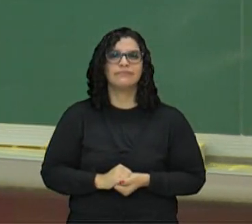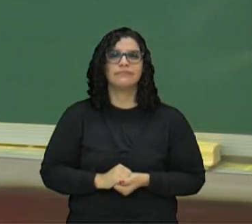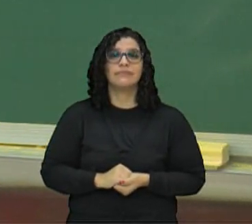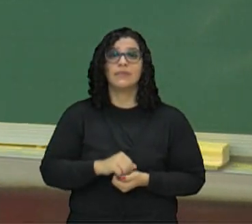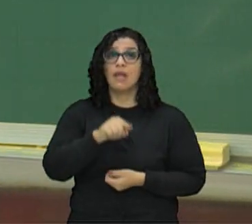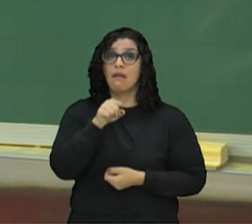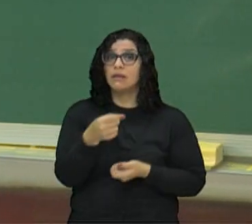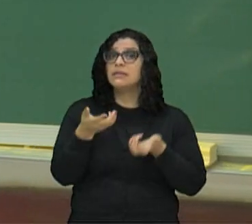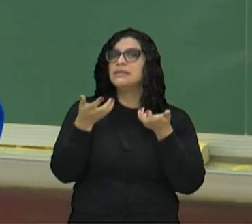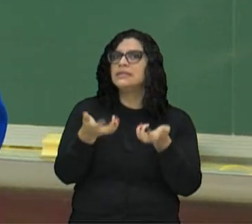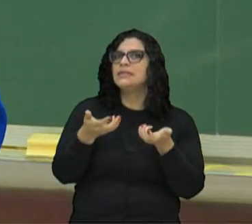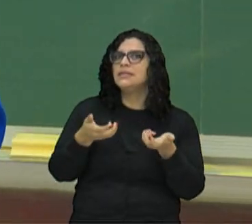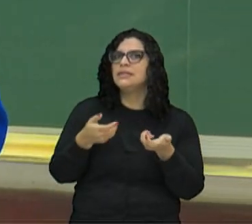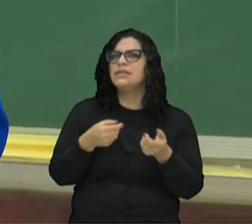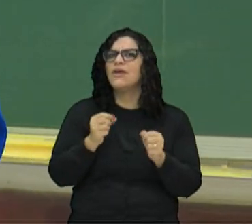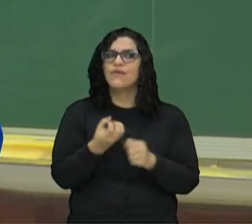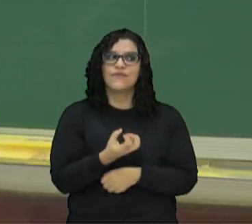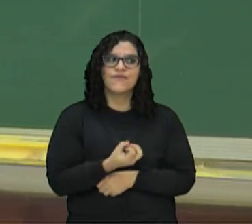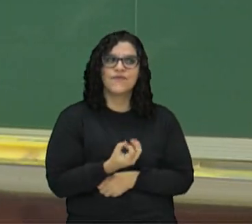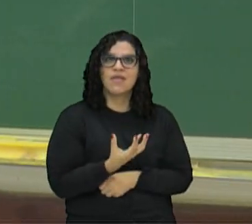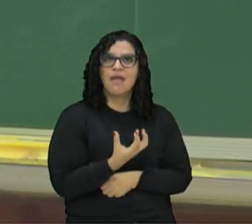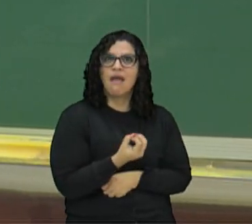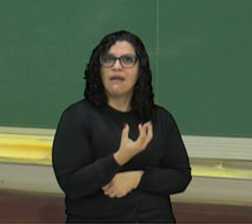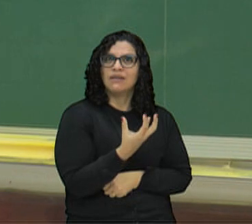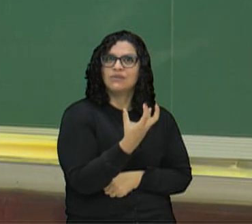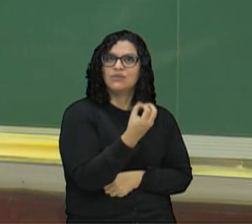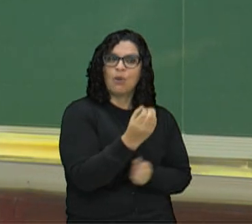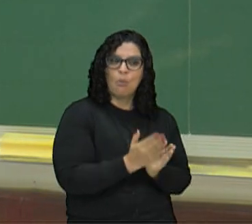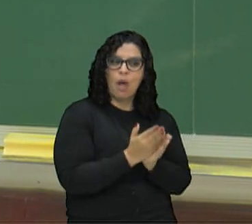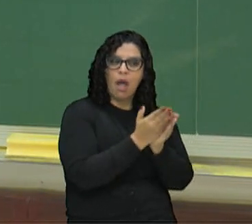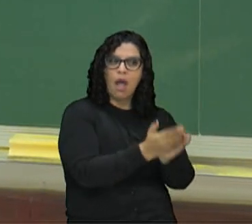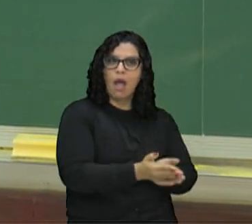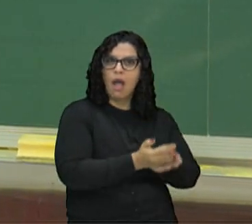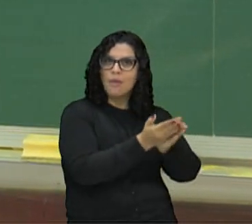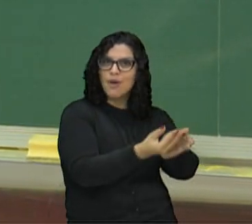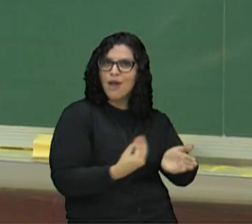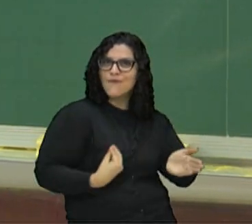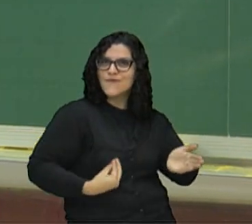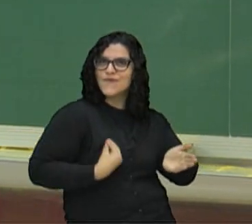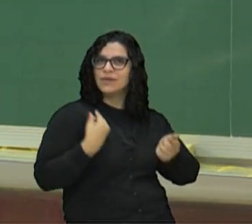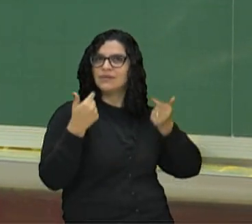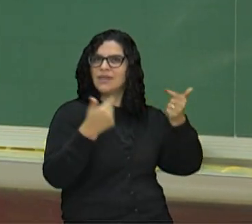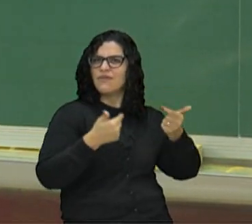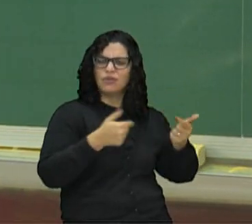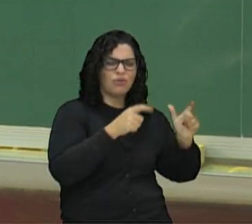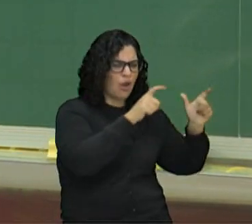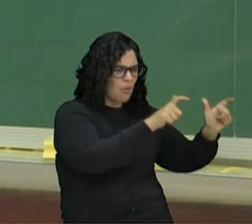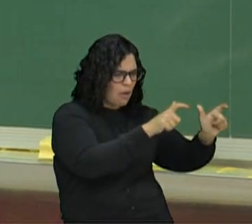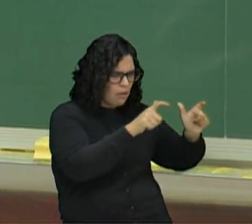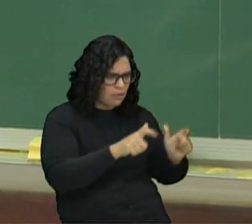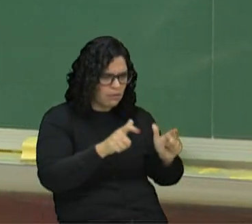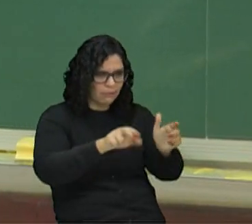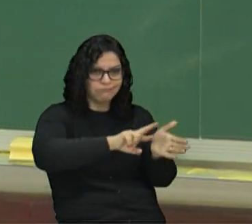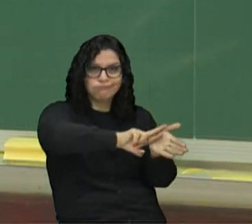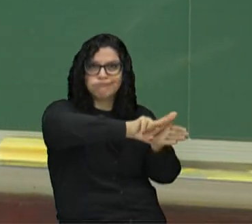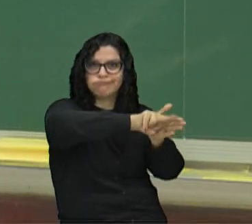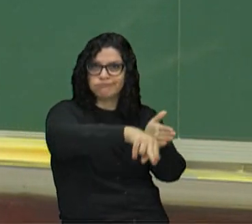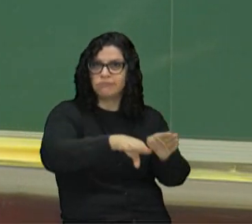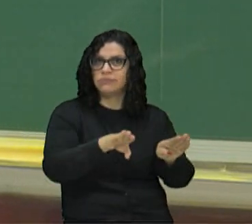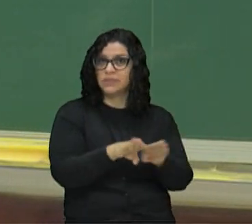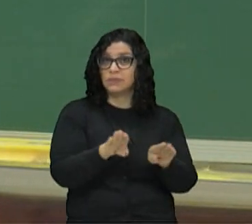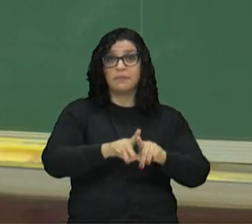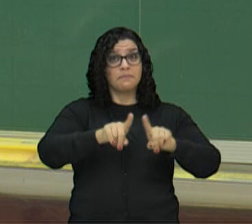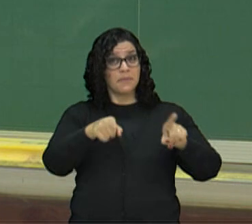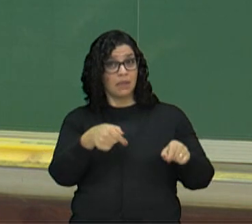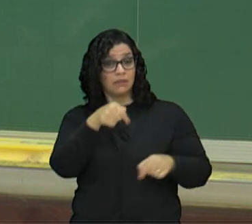E ele queria se aventurar pela vida e ir para muitos lugares. Mas